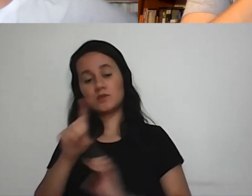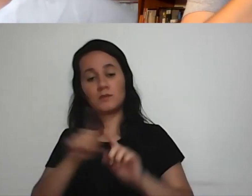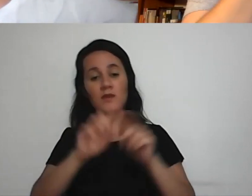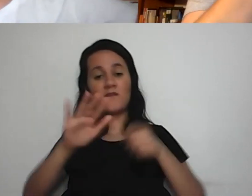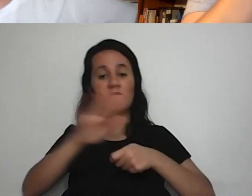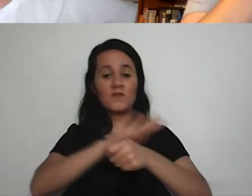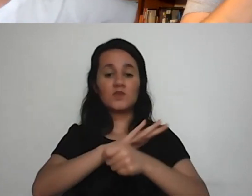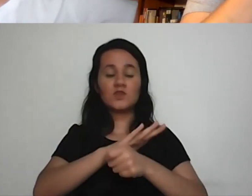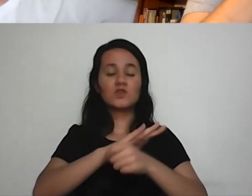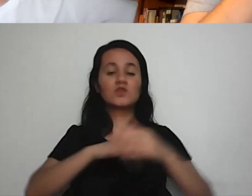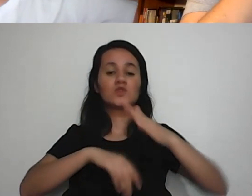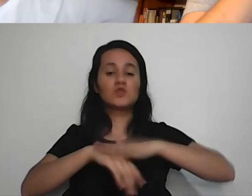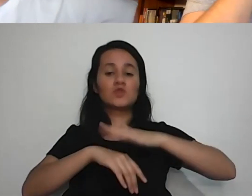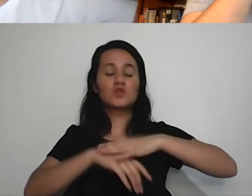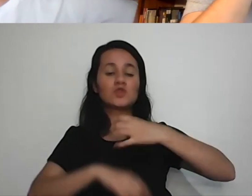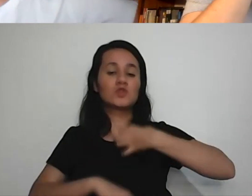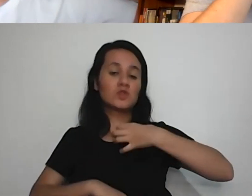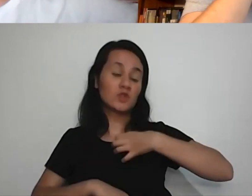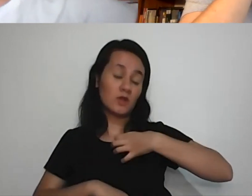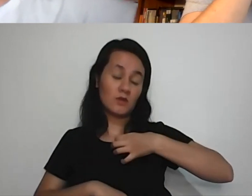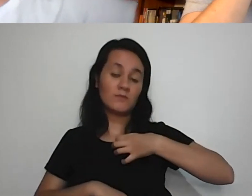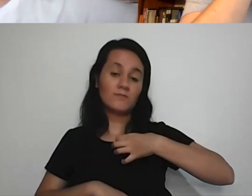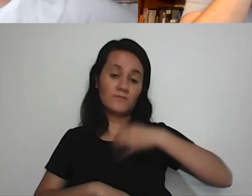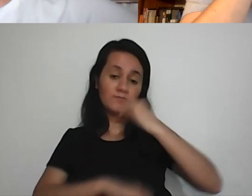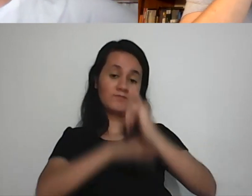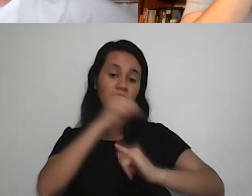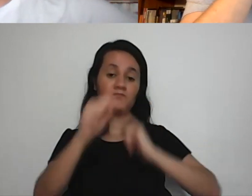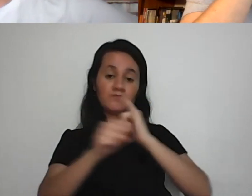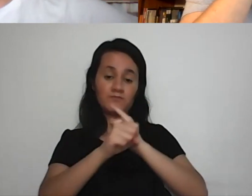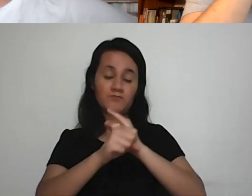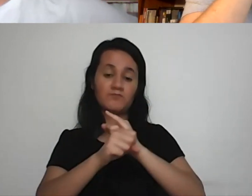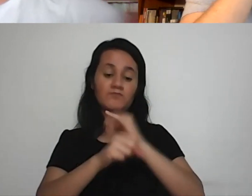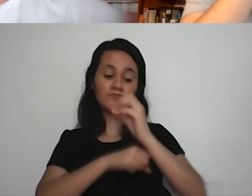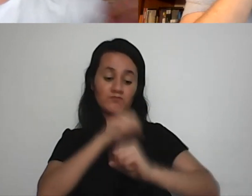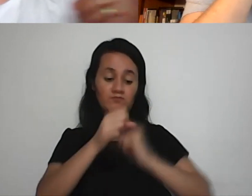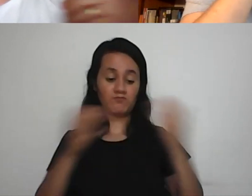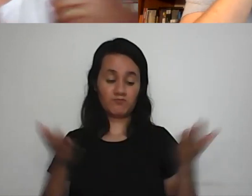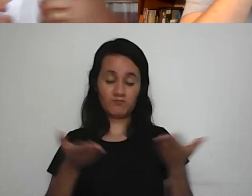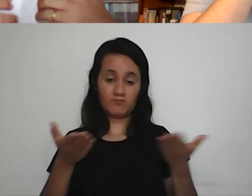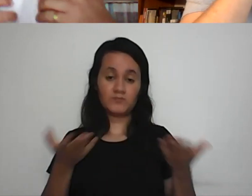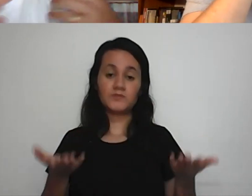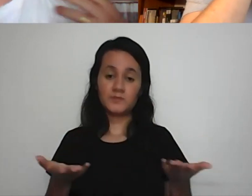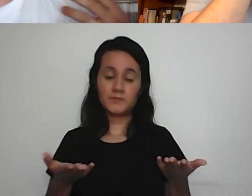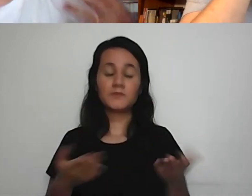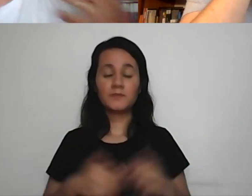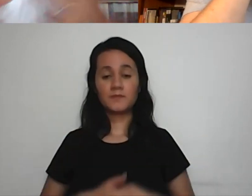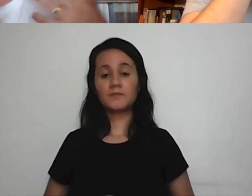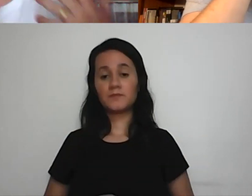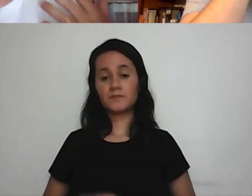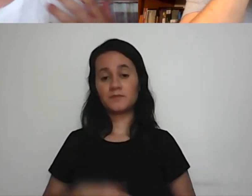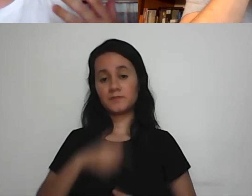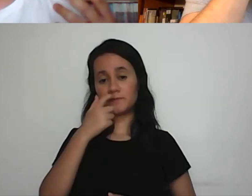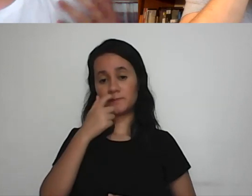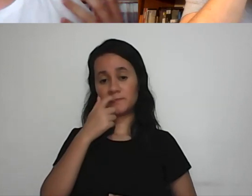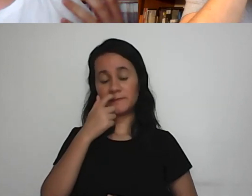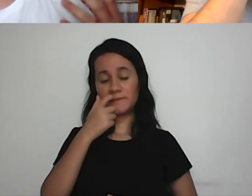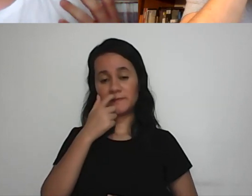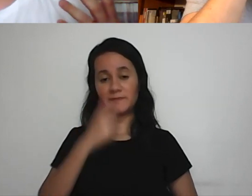muito em atividades na internet durante esse ano, fazendo com que o acesso, né,